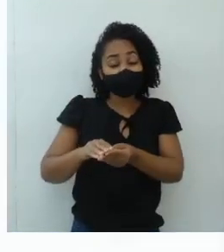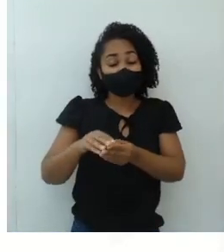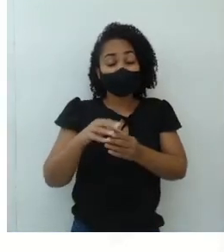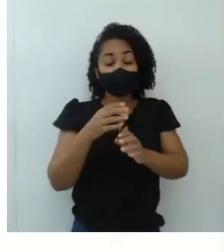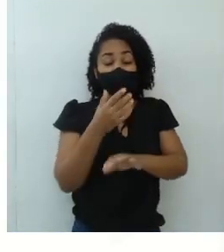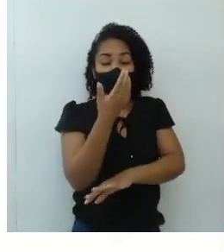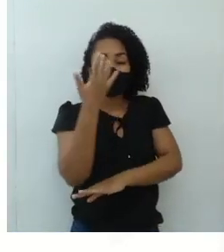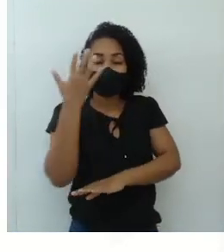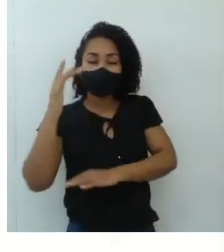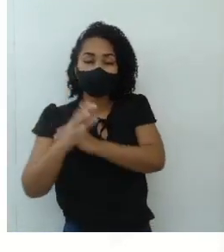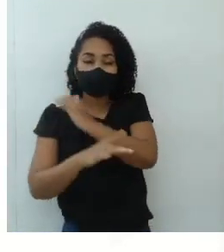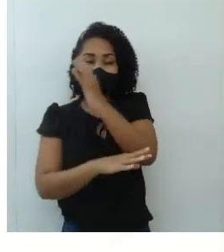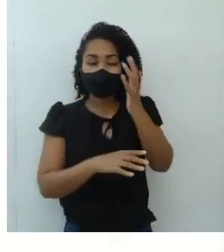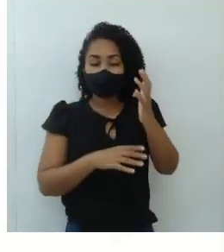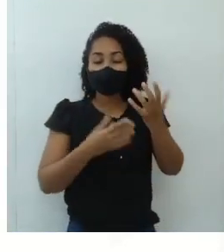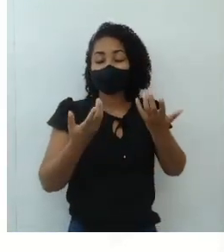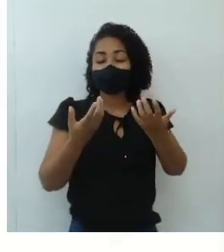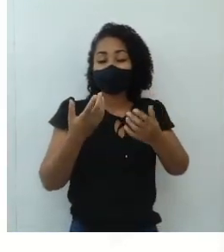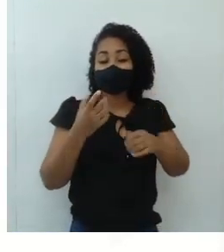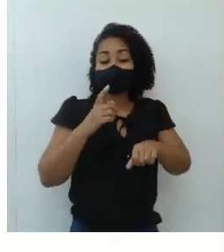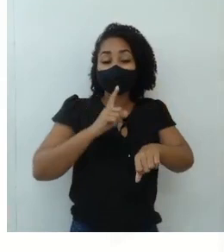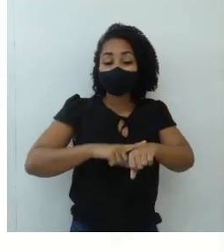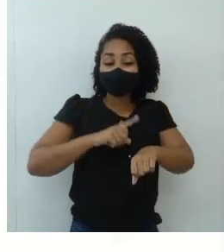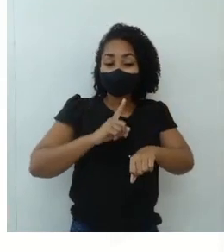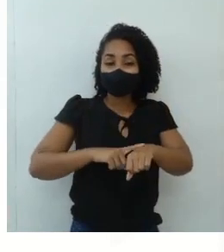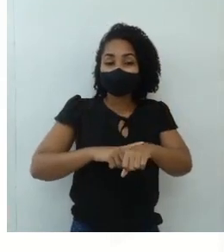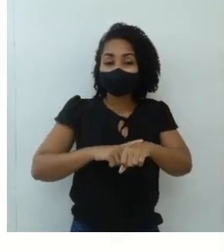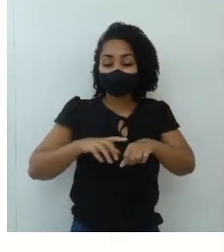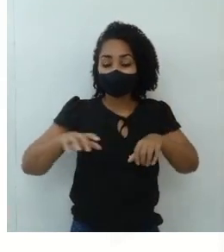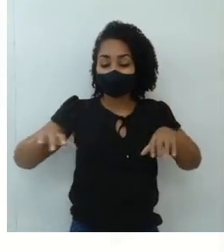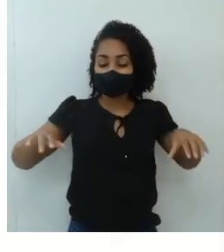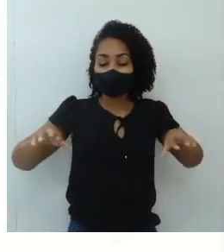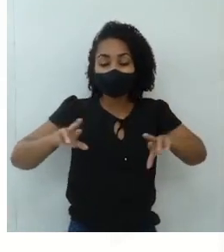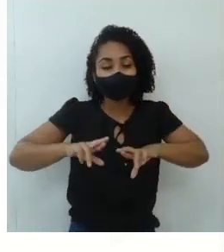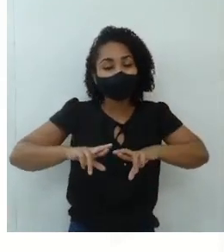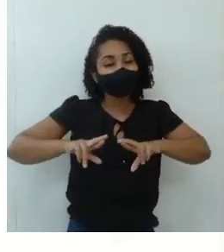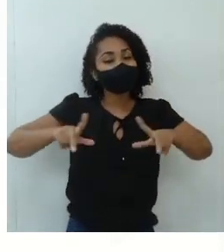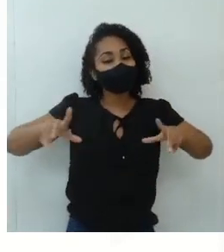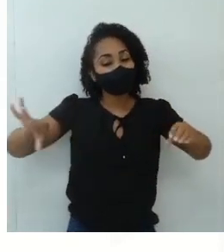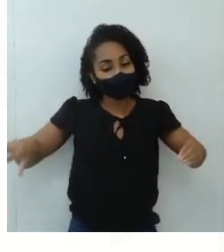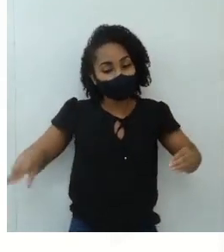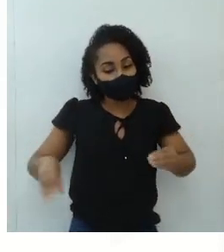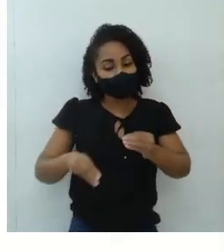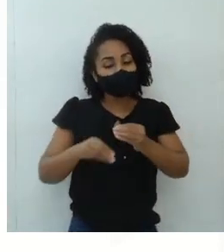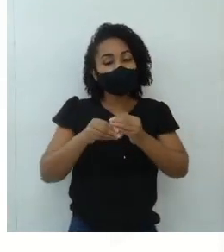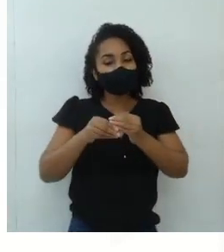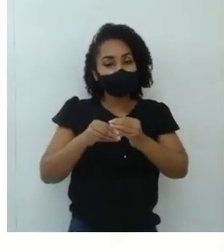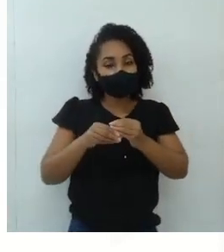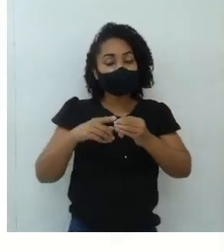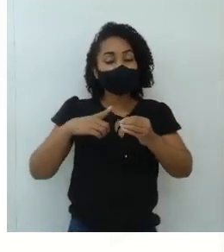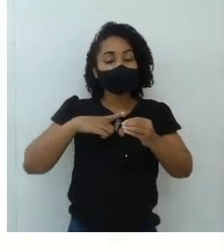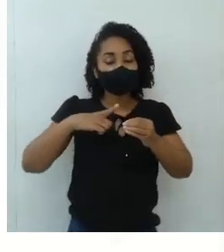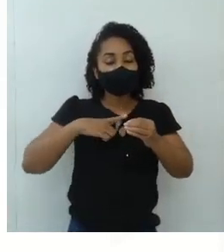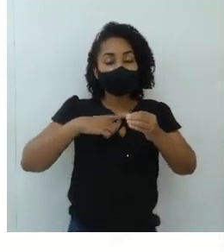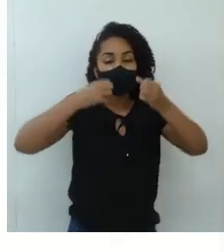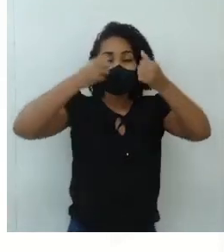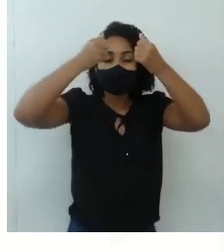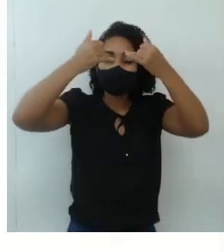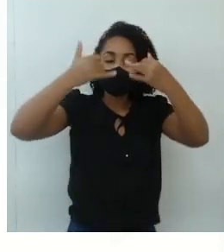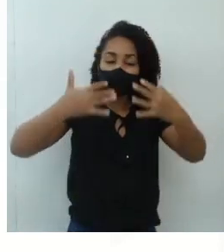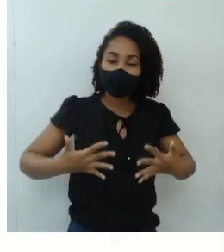tempo atmosférico, eles são duas formas complementares de descrever um